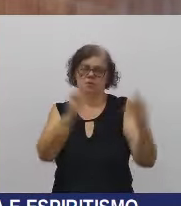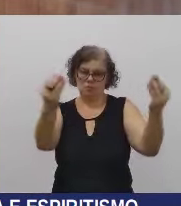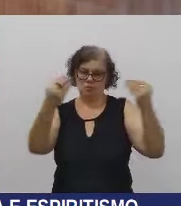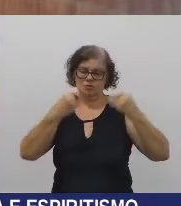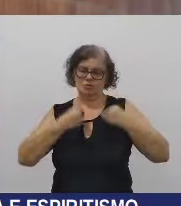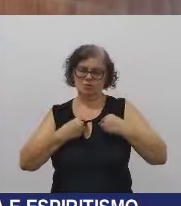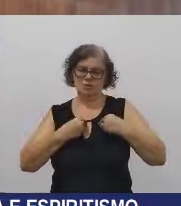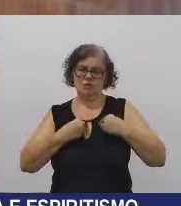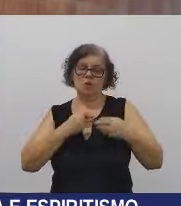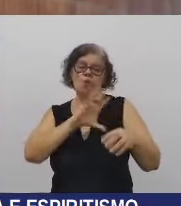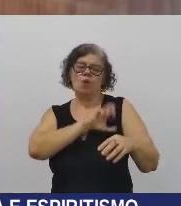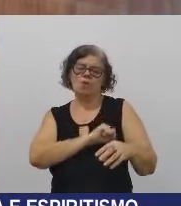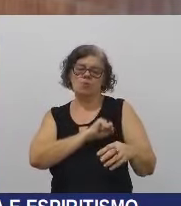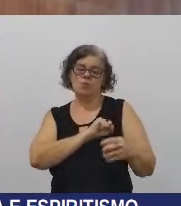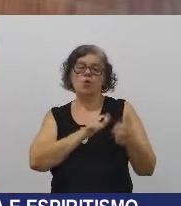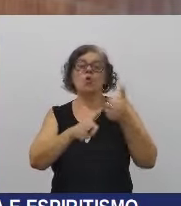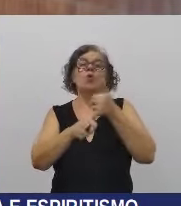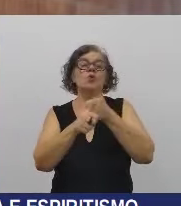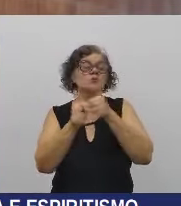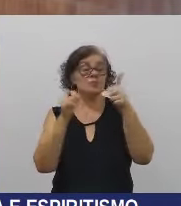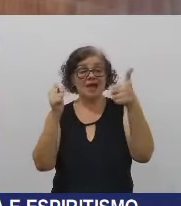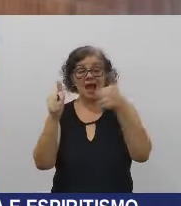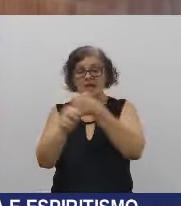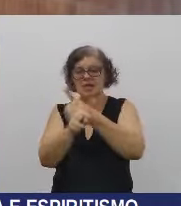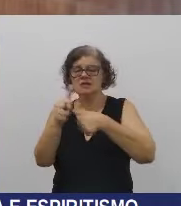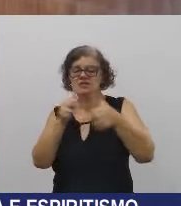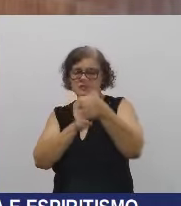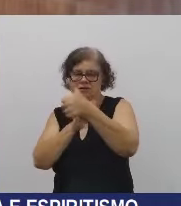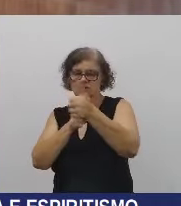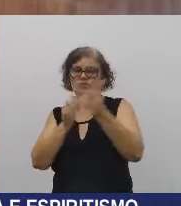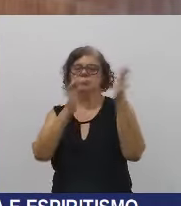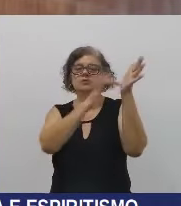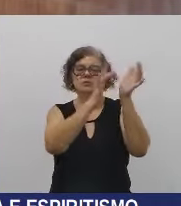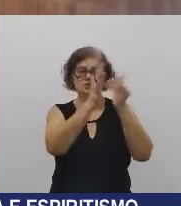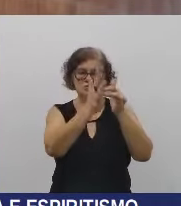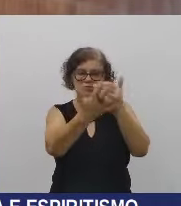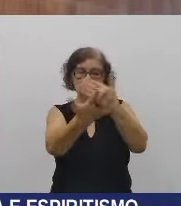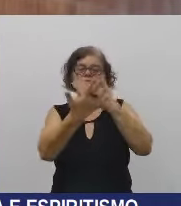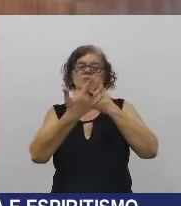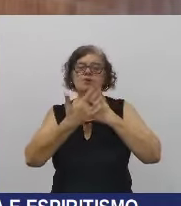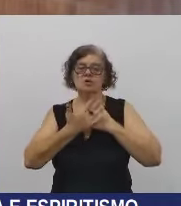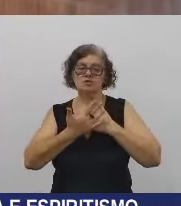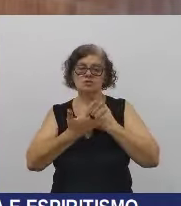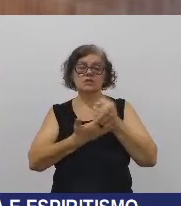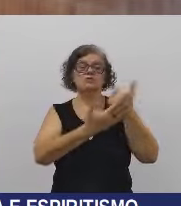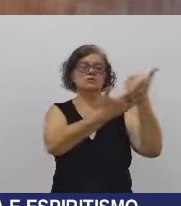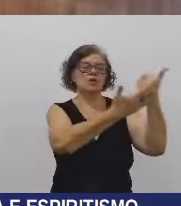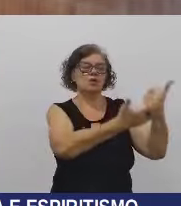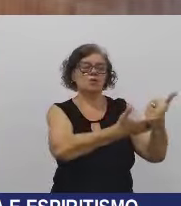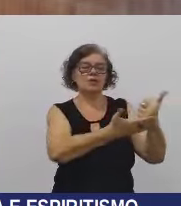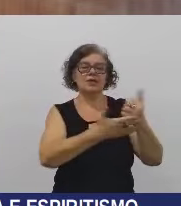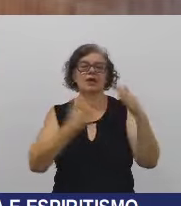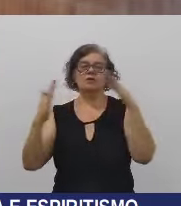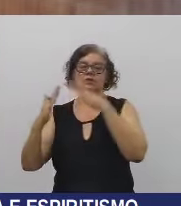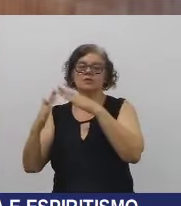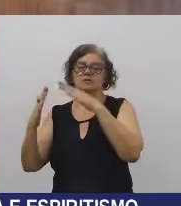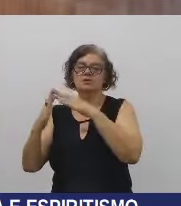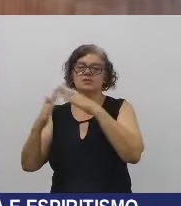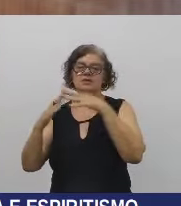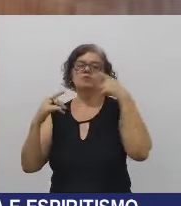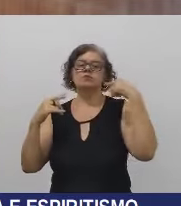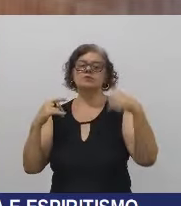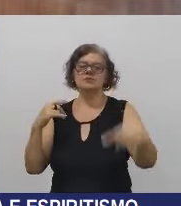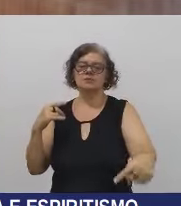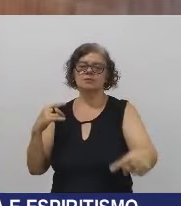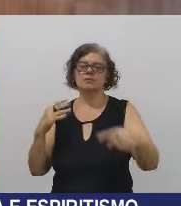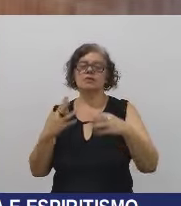amor para conosco, o amor para aqueles que estão conosco. Que Jesus possa nos acompanhar ao retorno das nossas casas e